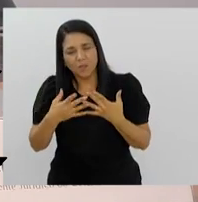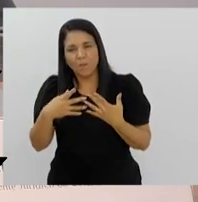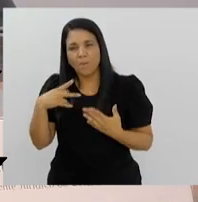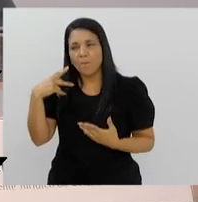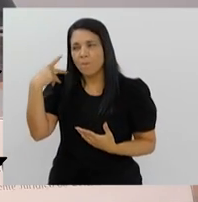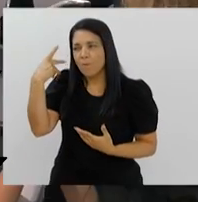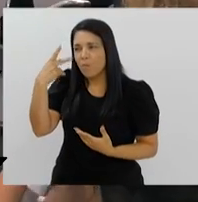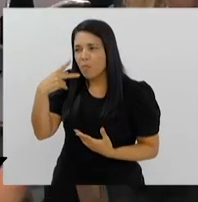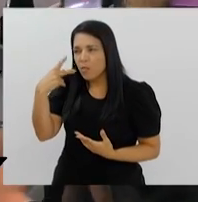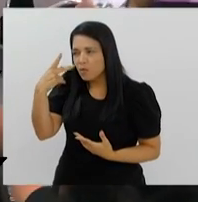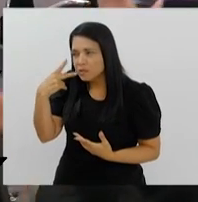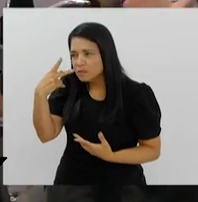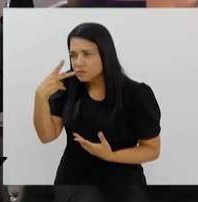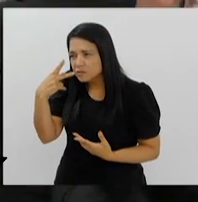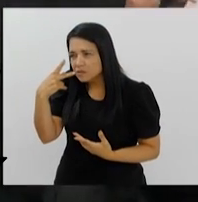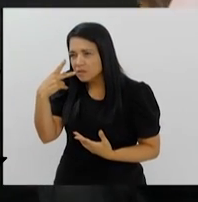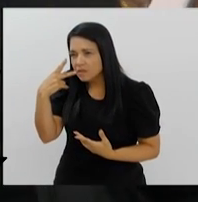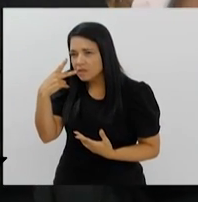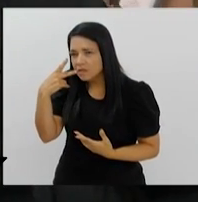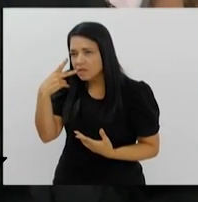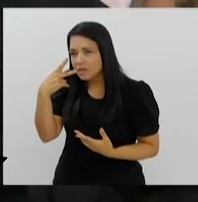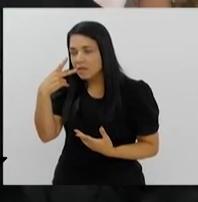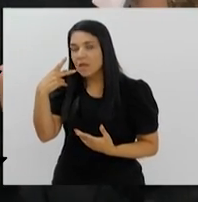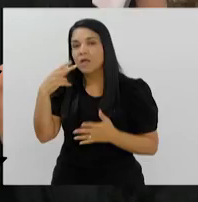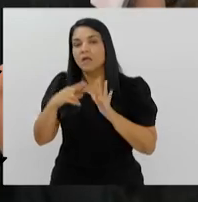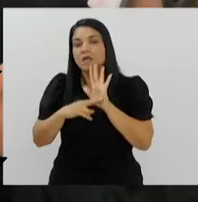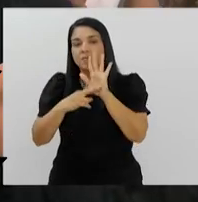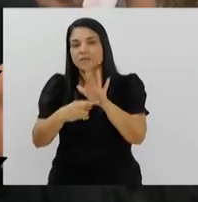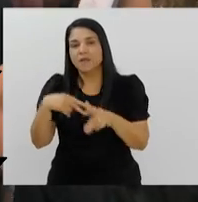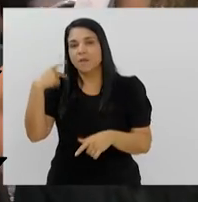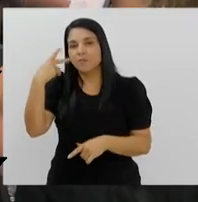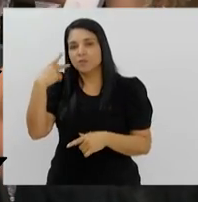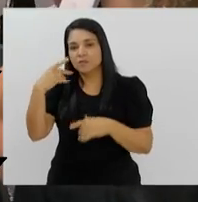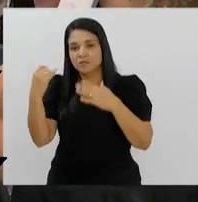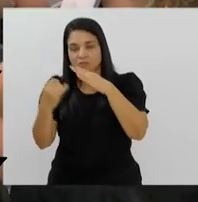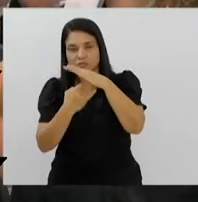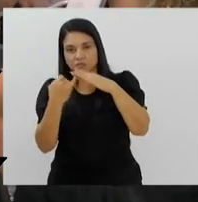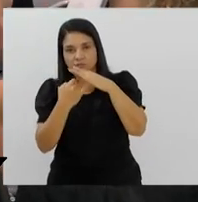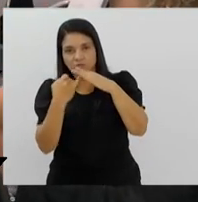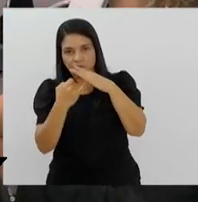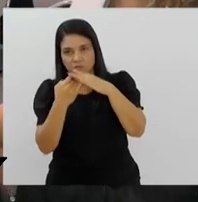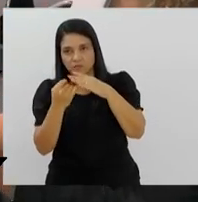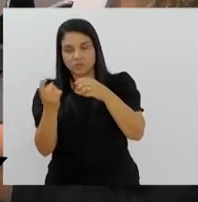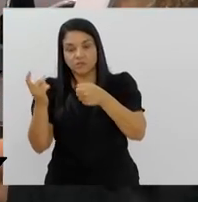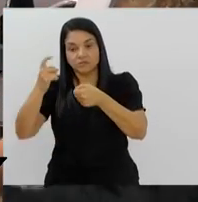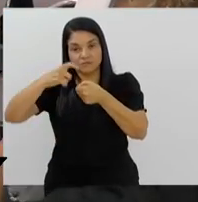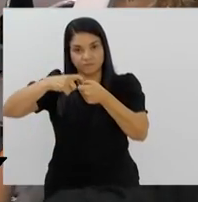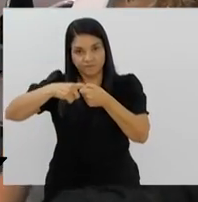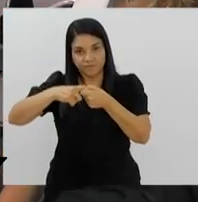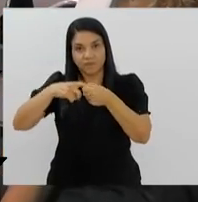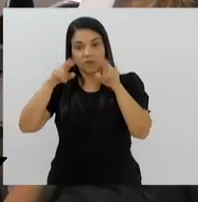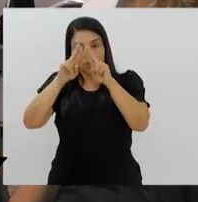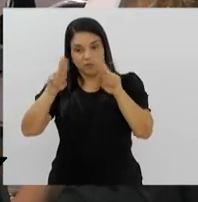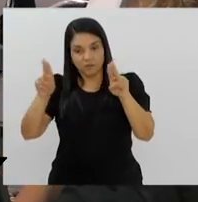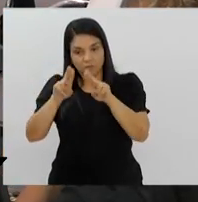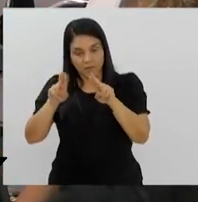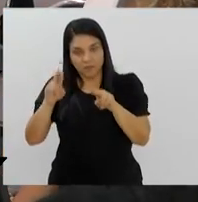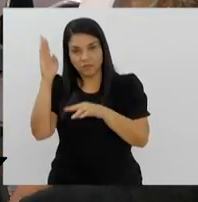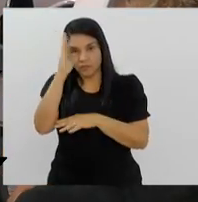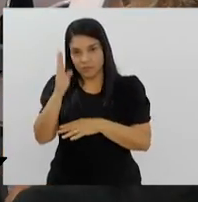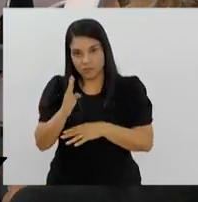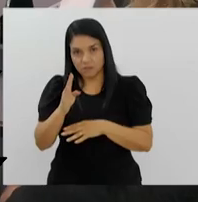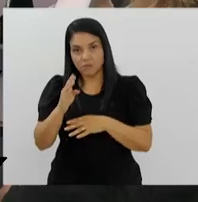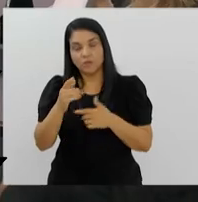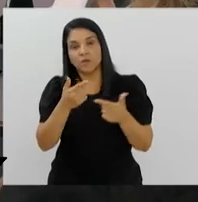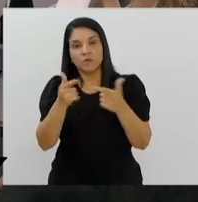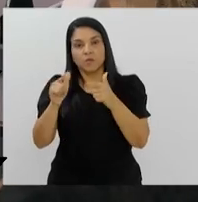e como que representar política e institucionalmente as federadas perante a Unimed do Brasil e demais empresas do